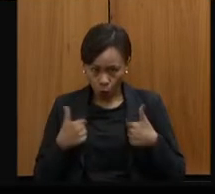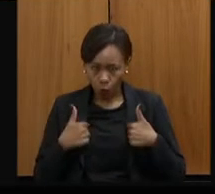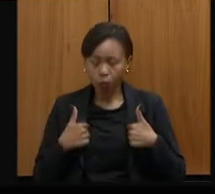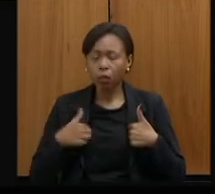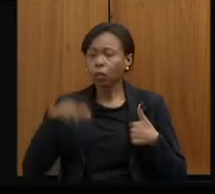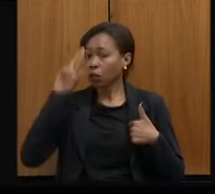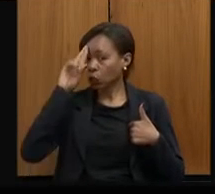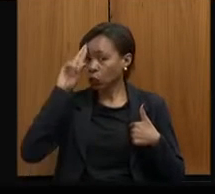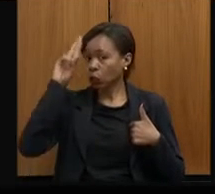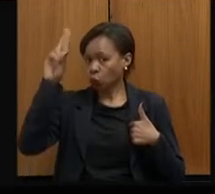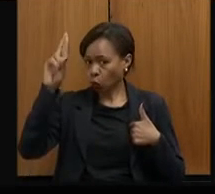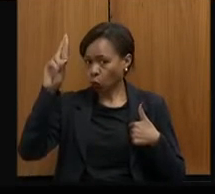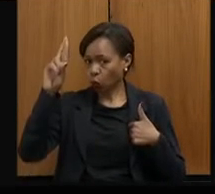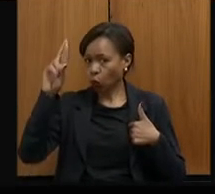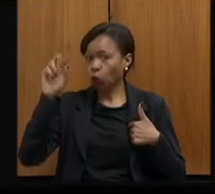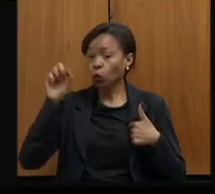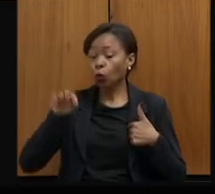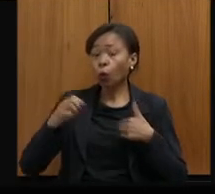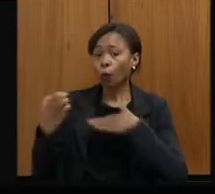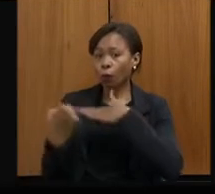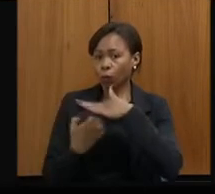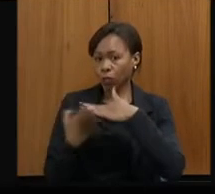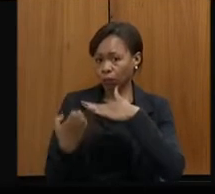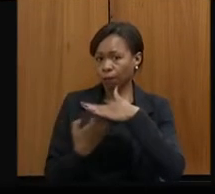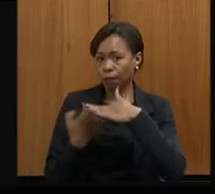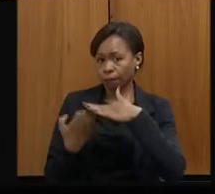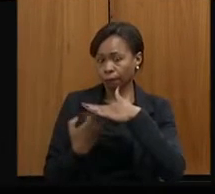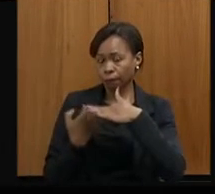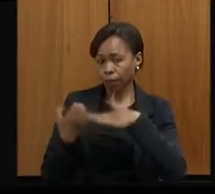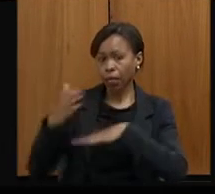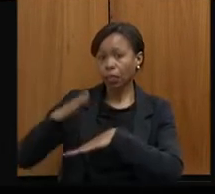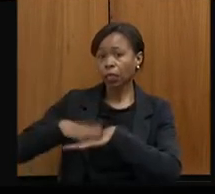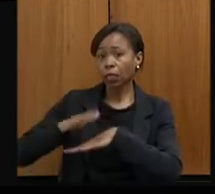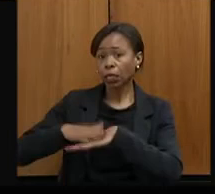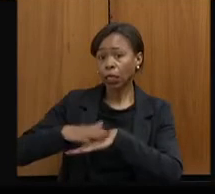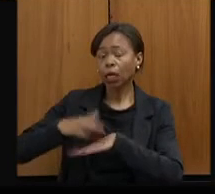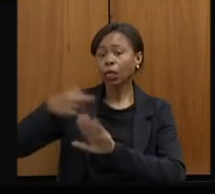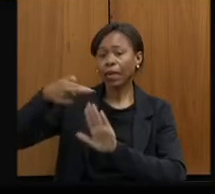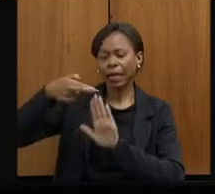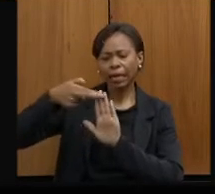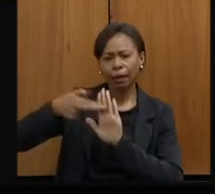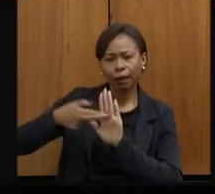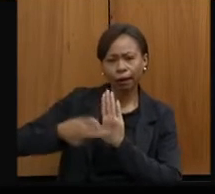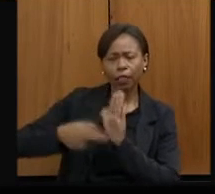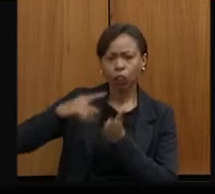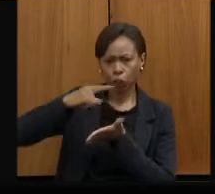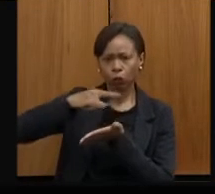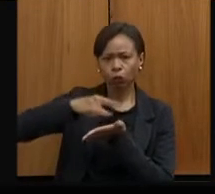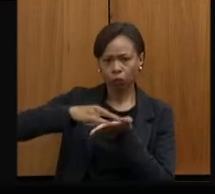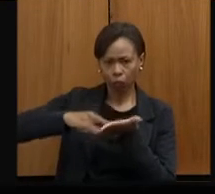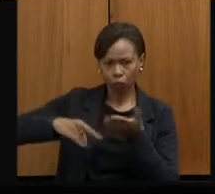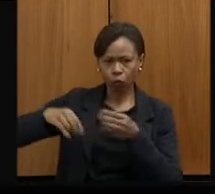de uma empresa que cuida de mediação de regularização fundiária, depois falo mais sobre isso.